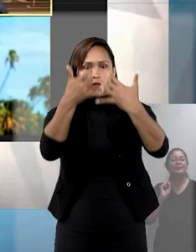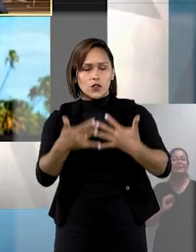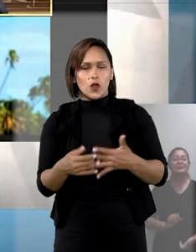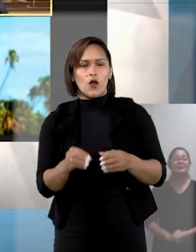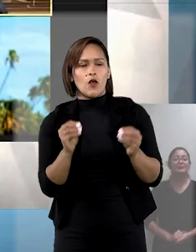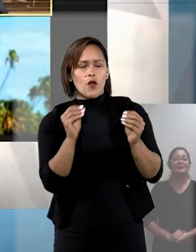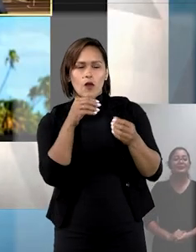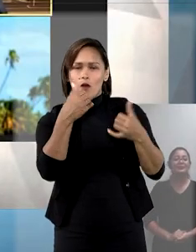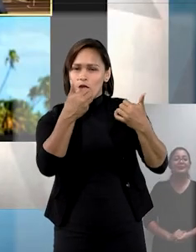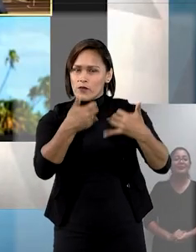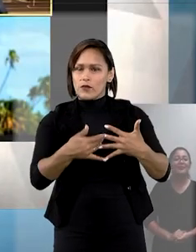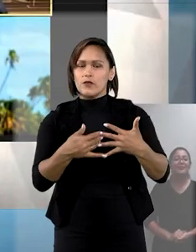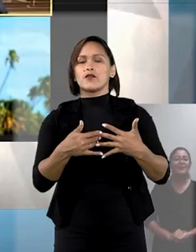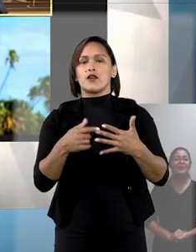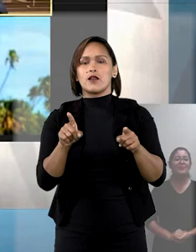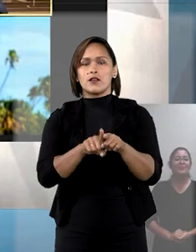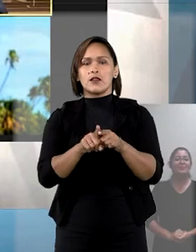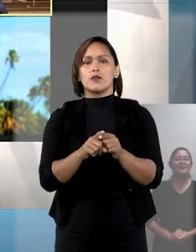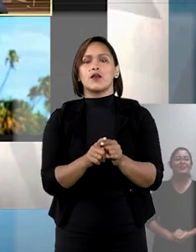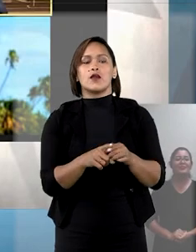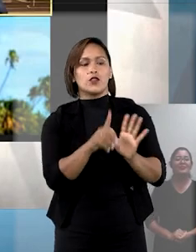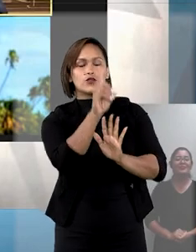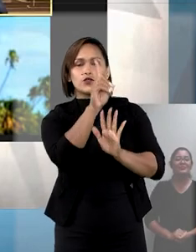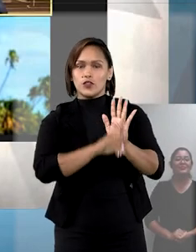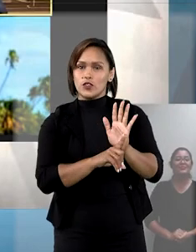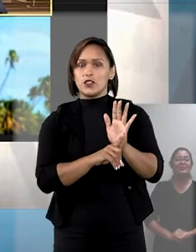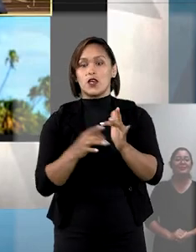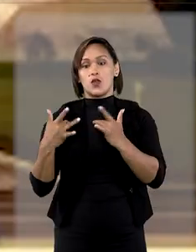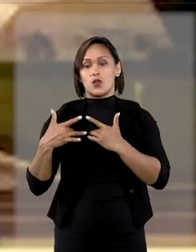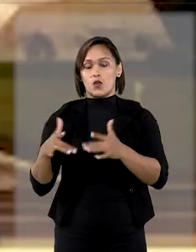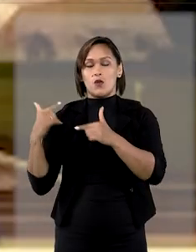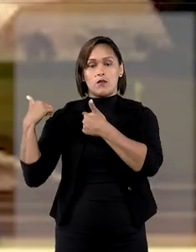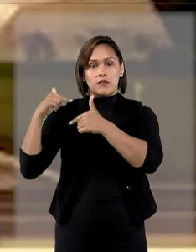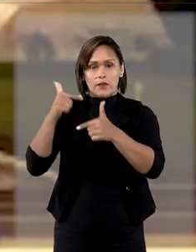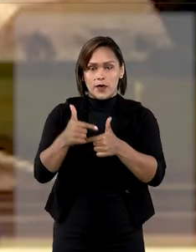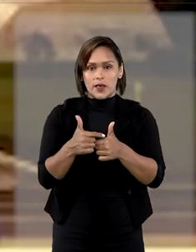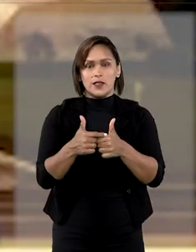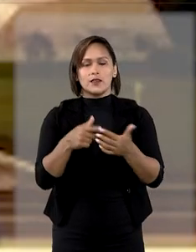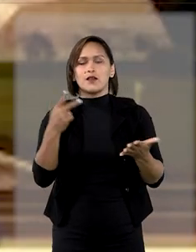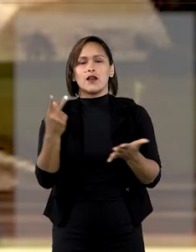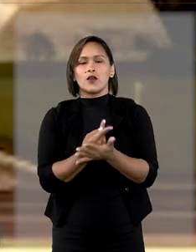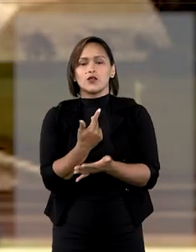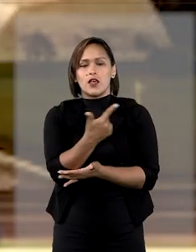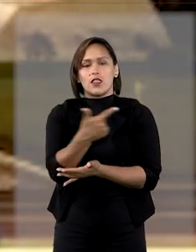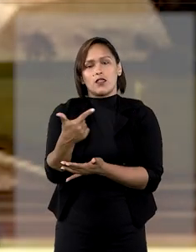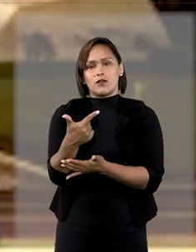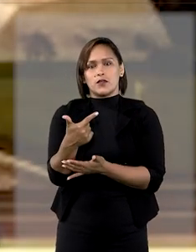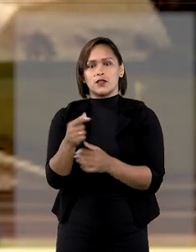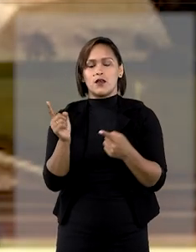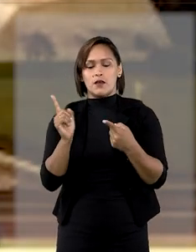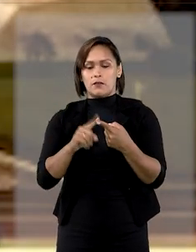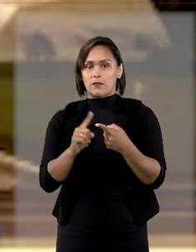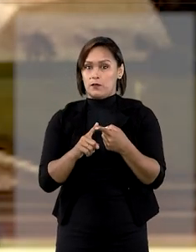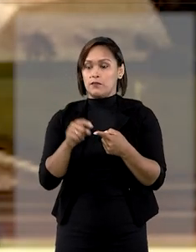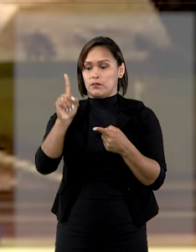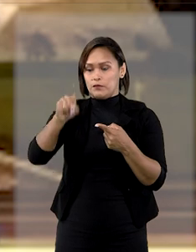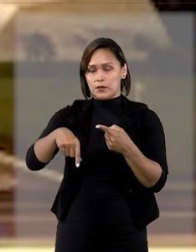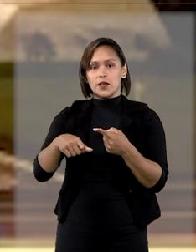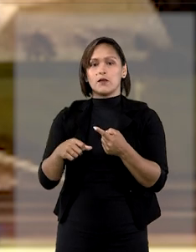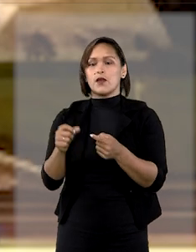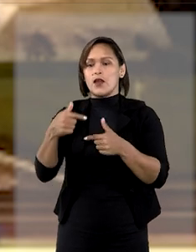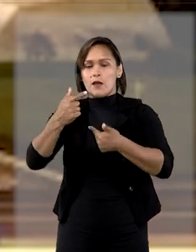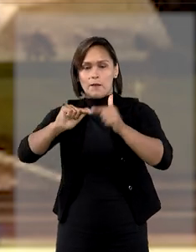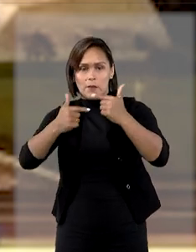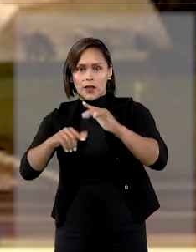trata do imposto sobre a transmissão de bens ou direitos mediante doação, o fato gerador ocorrerá em 2 hipóteses. No caso de